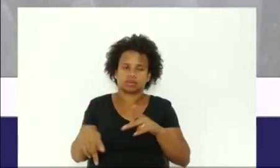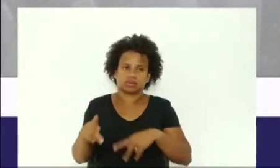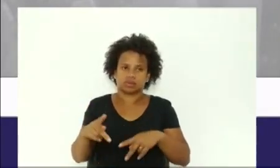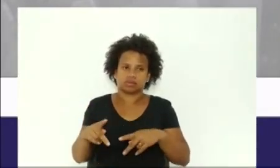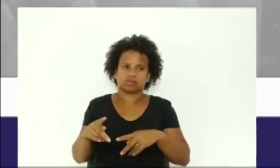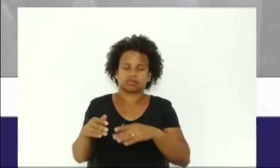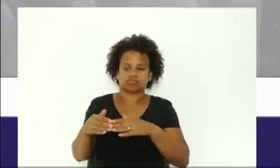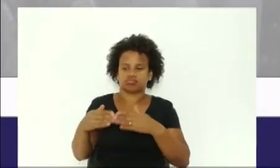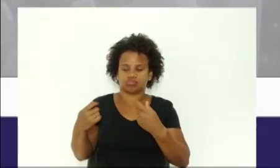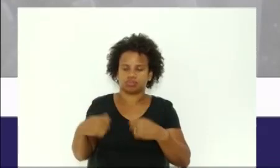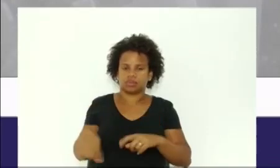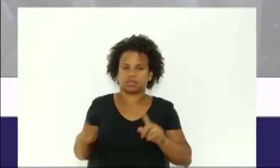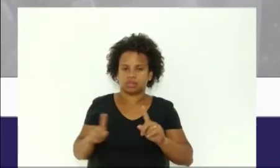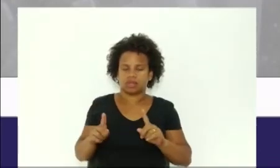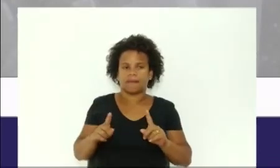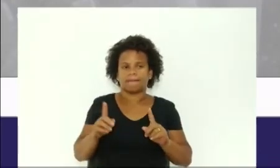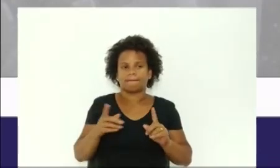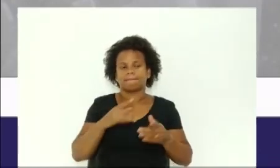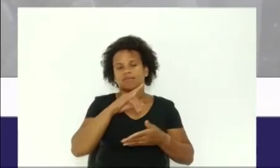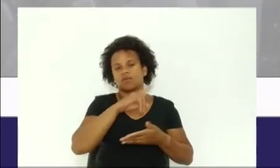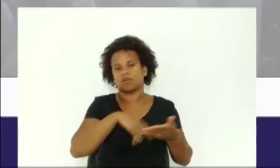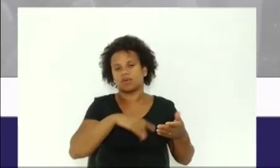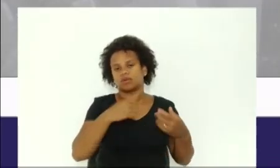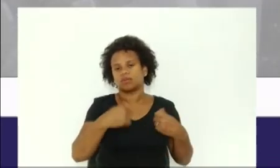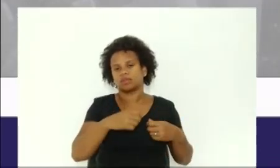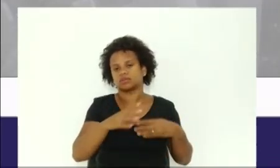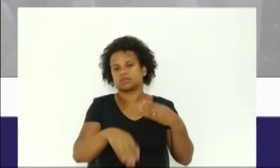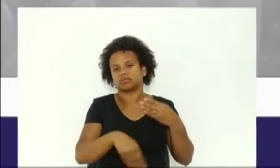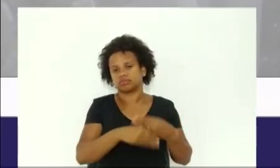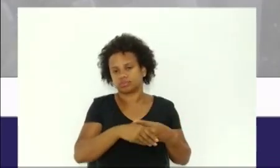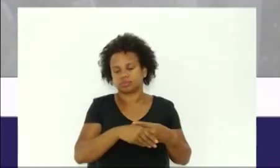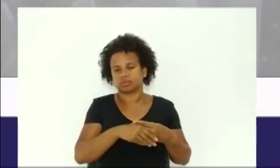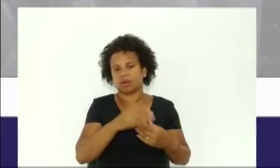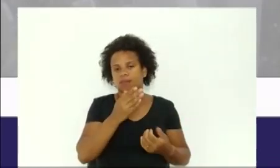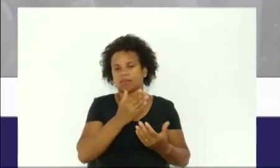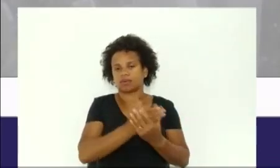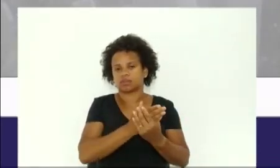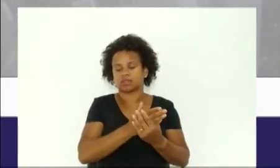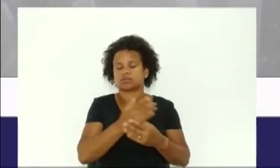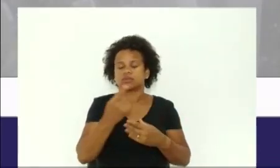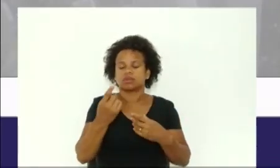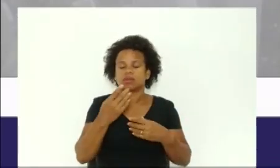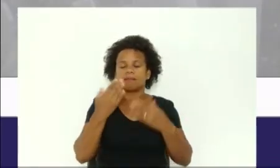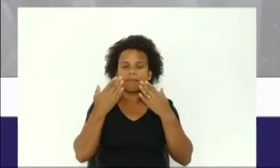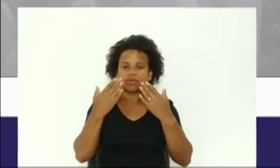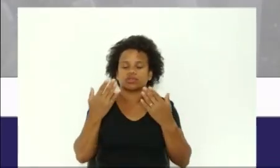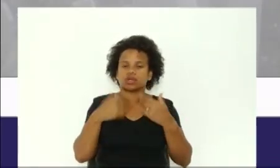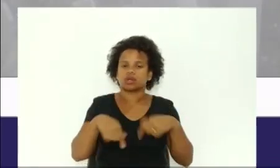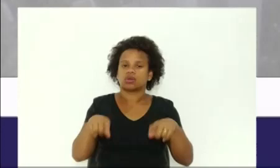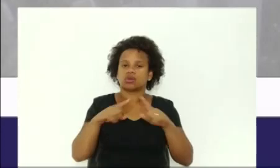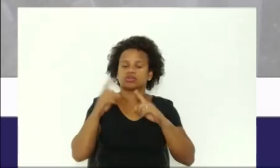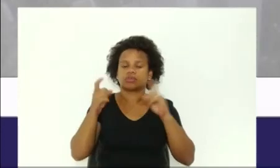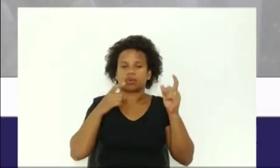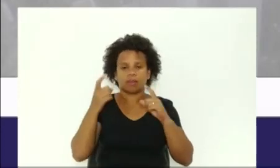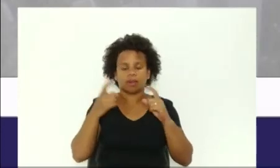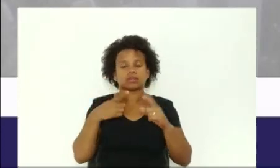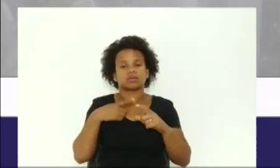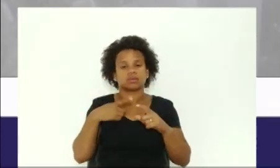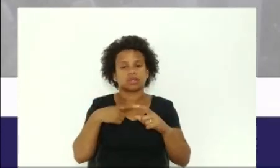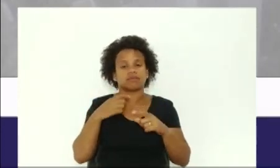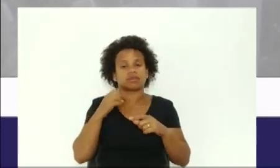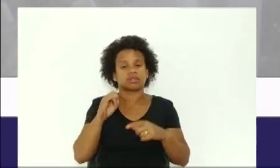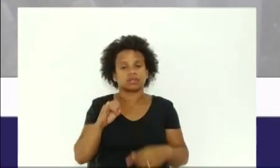fique no processo para que fique demonstrado que nós tivemos essa preocupação, porque se o Tribunal de Contas